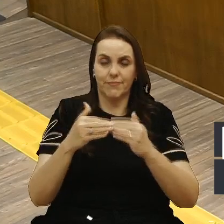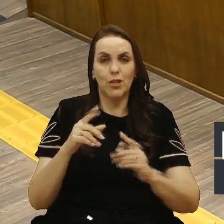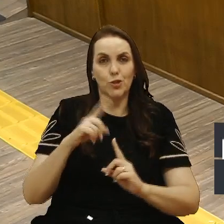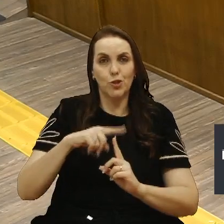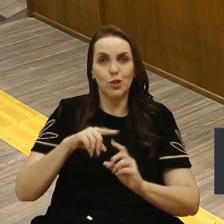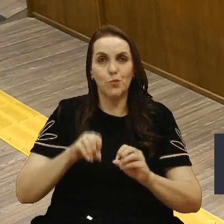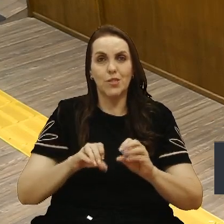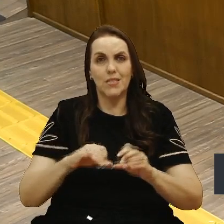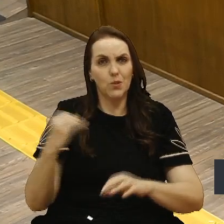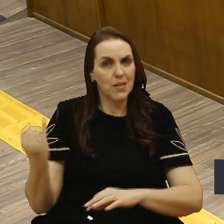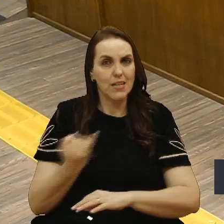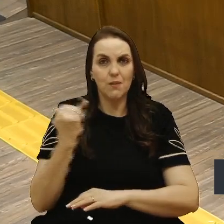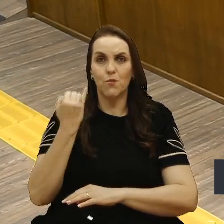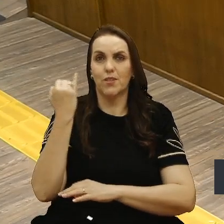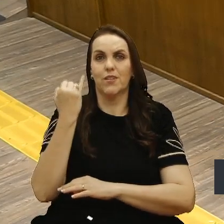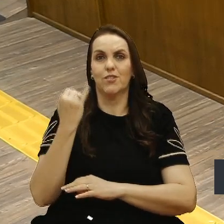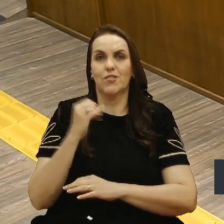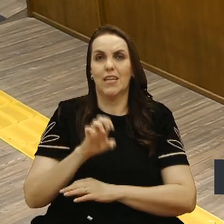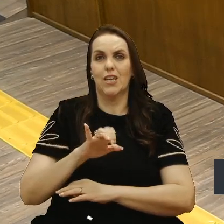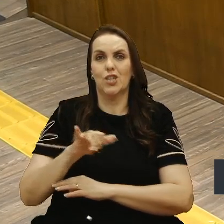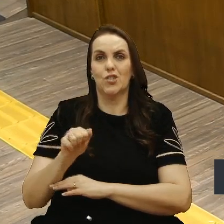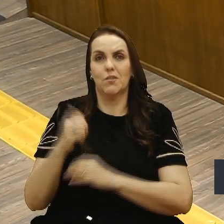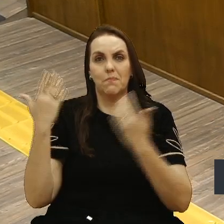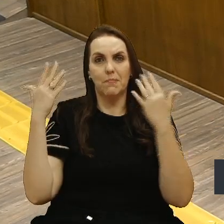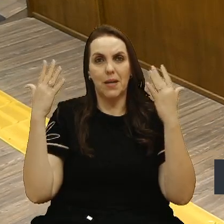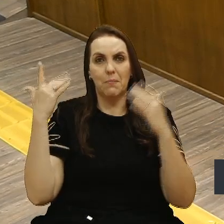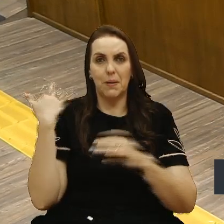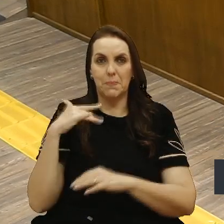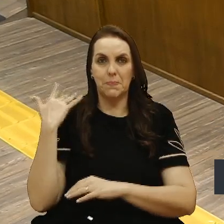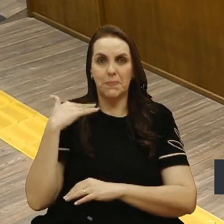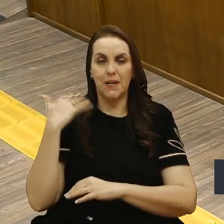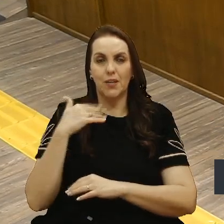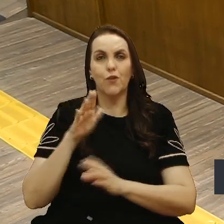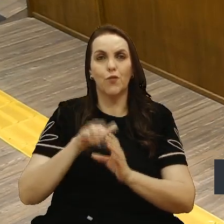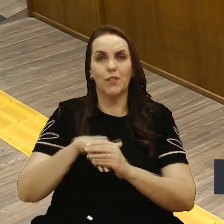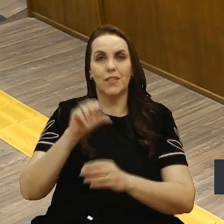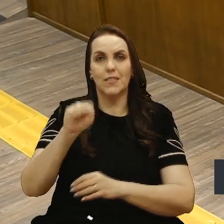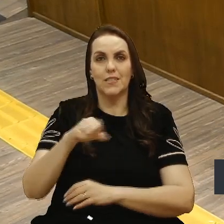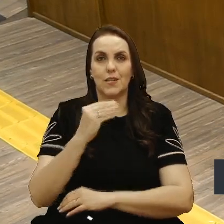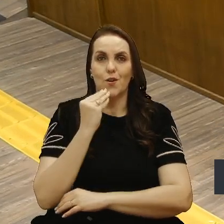Parabéns, vereadora Andressa Marques, votarei sim, obviamente. Obrigado,